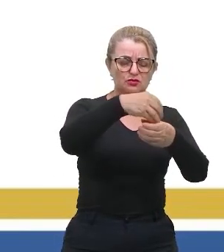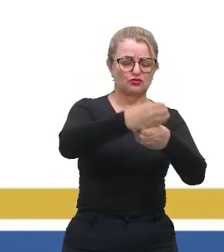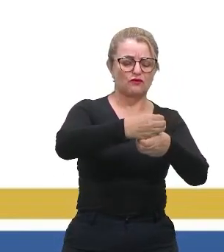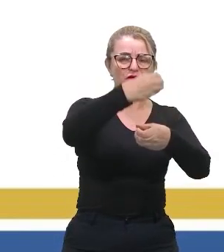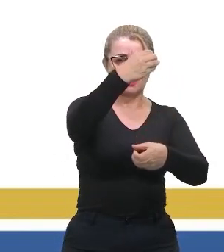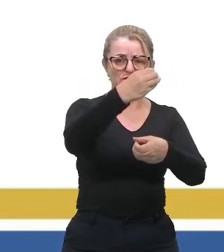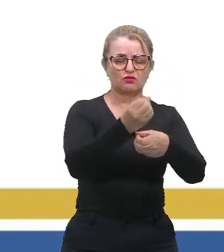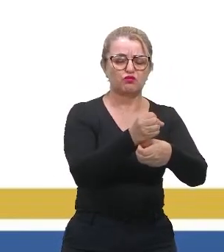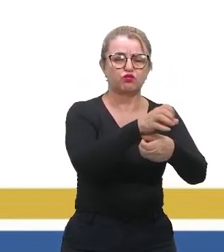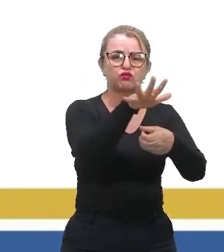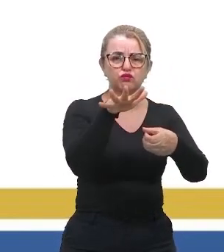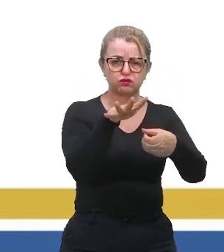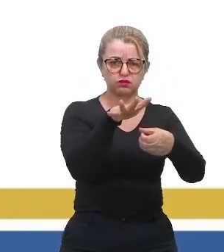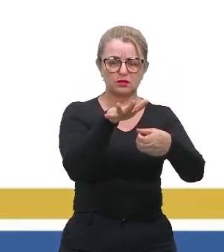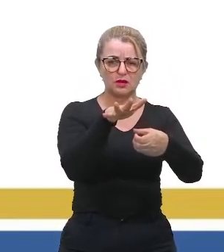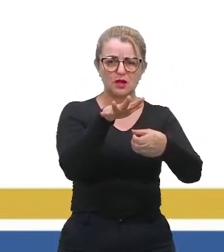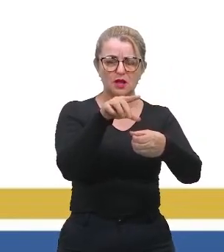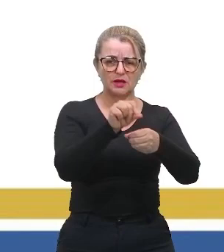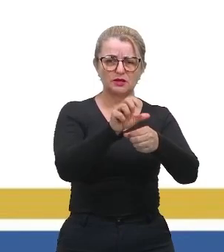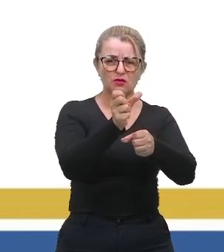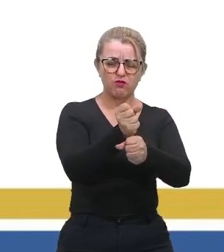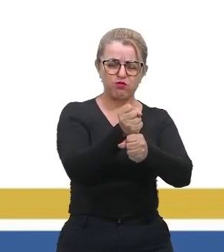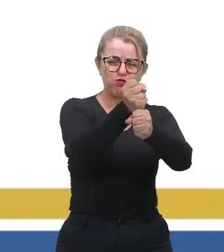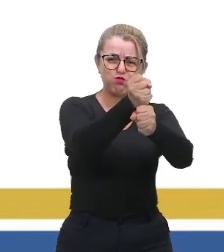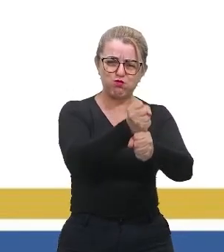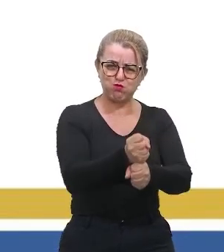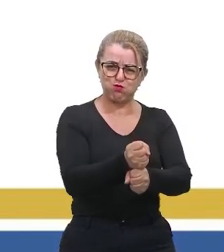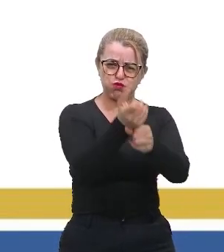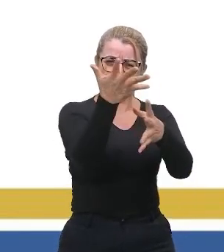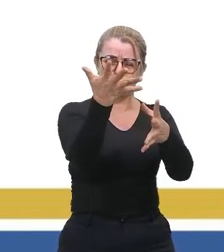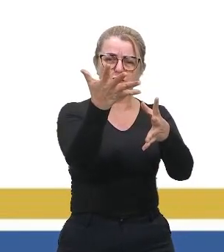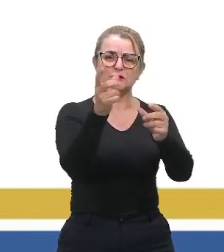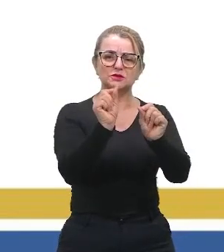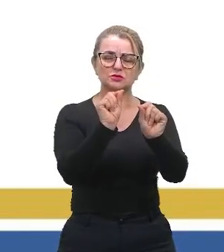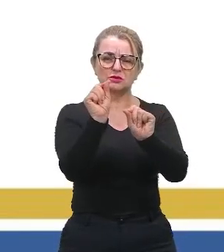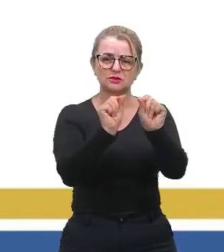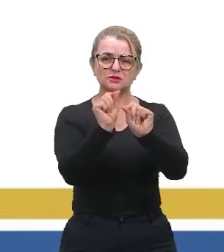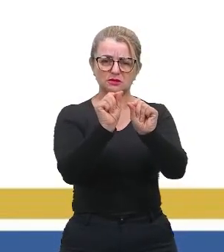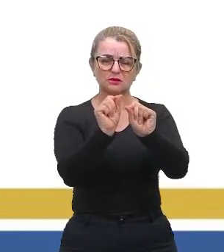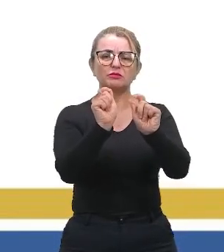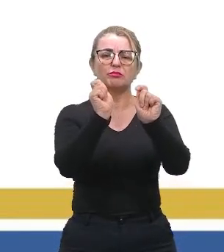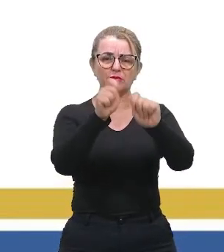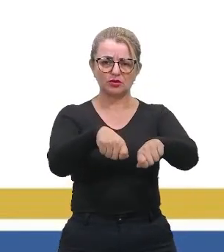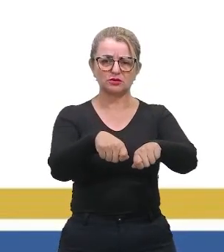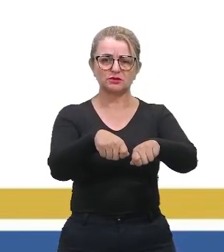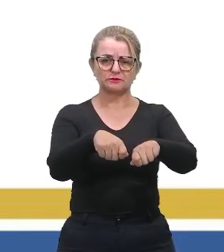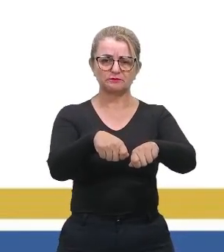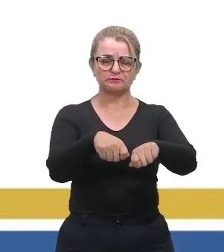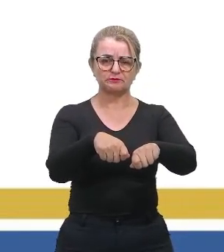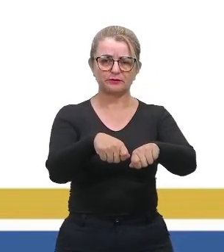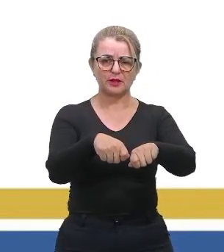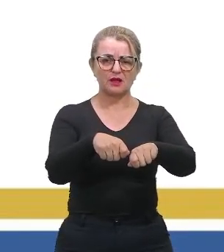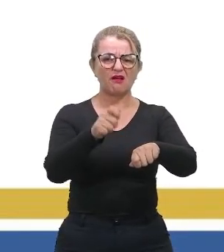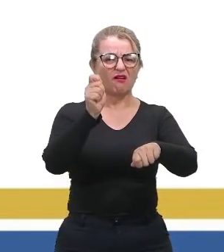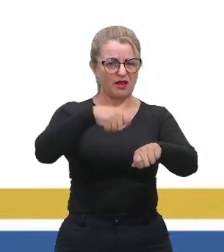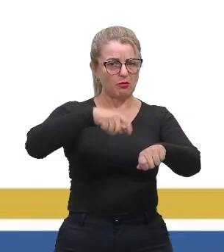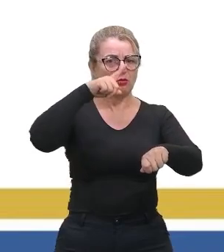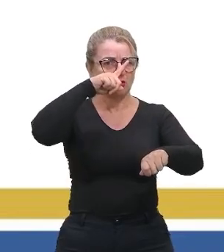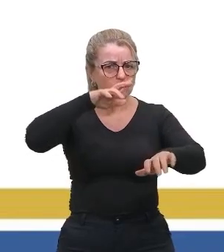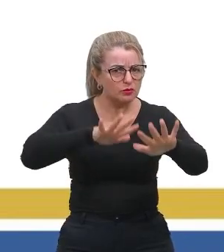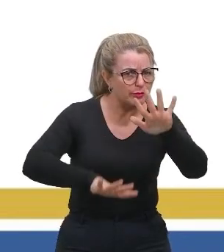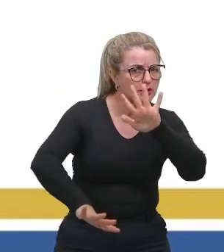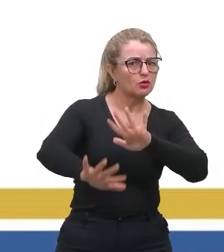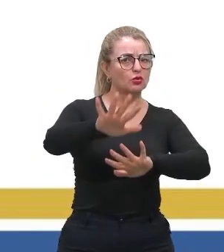frasco, aumentando a pressão em seu interior, até culminar na explosão da embalagem. Então é muito perigoso,